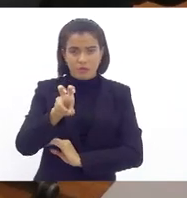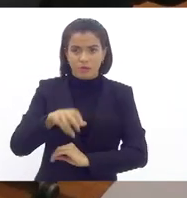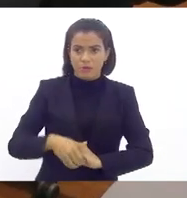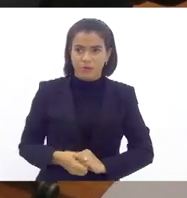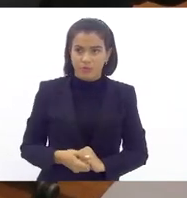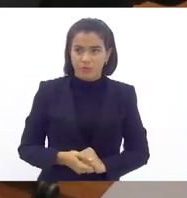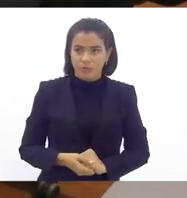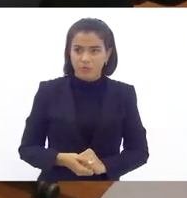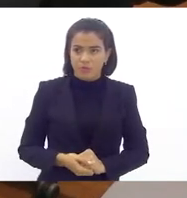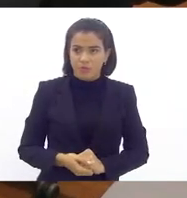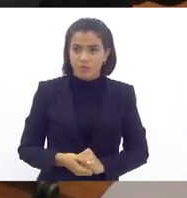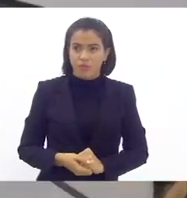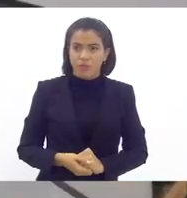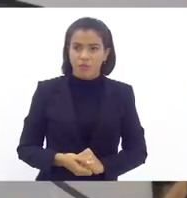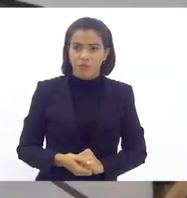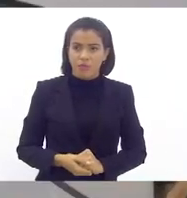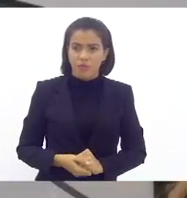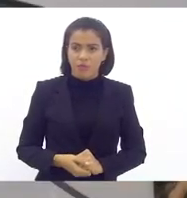Ou seja,